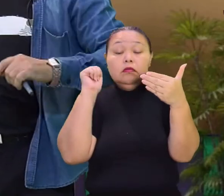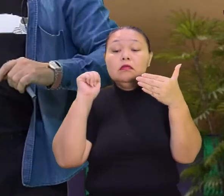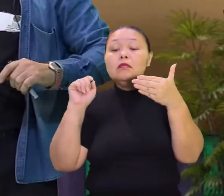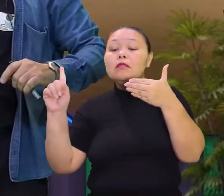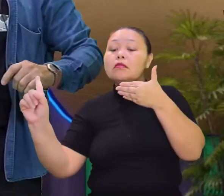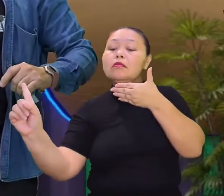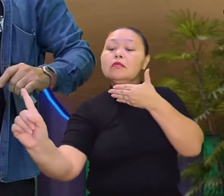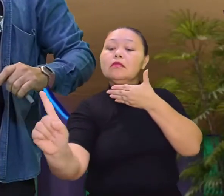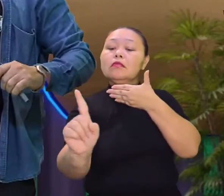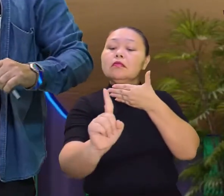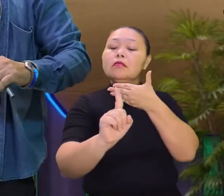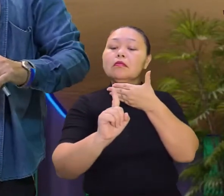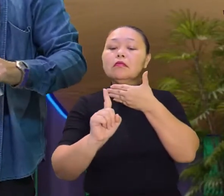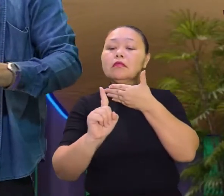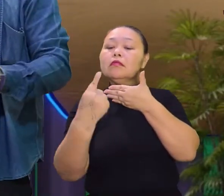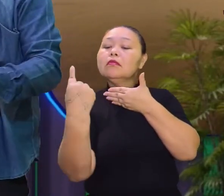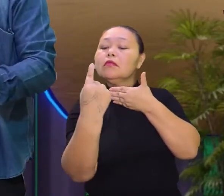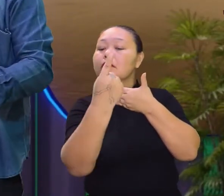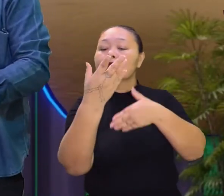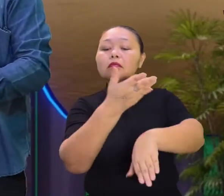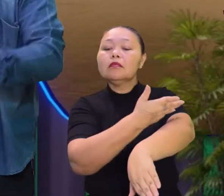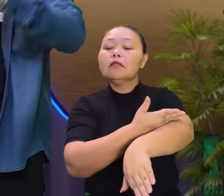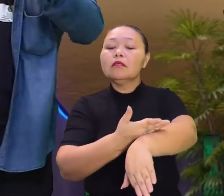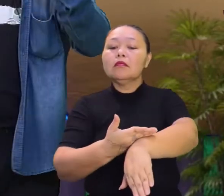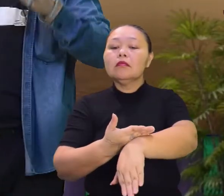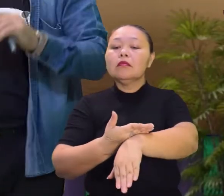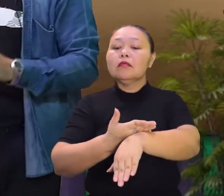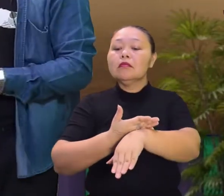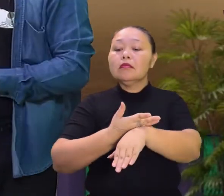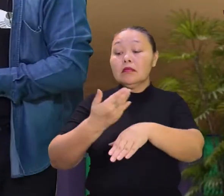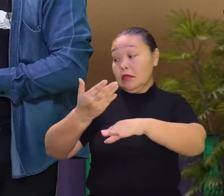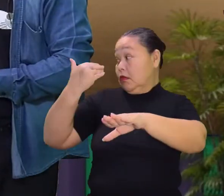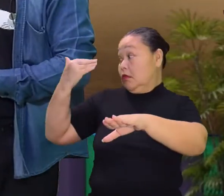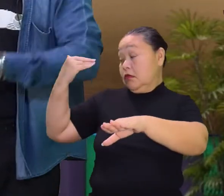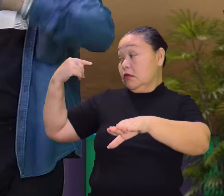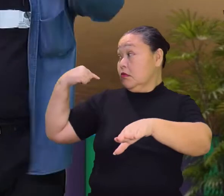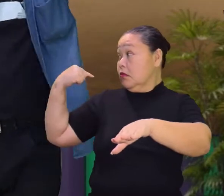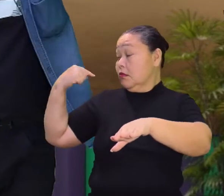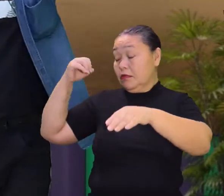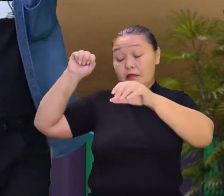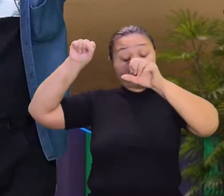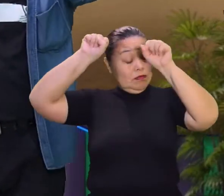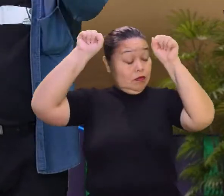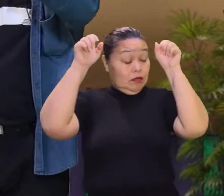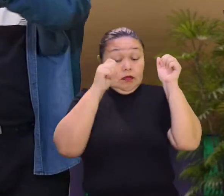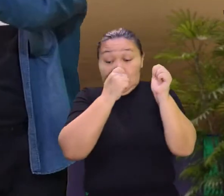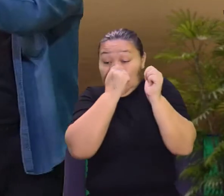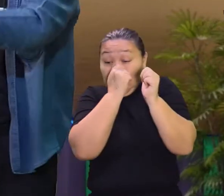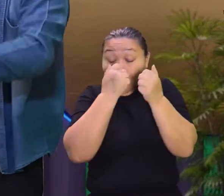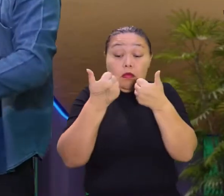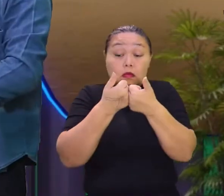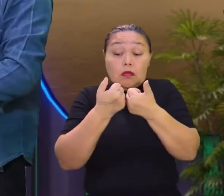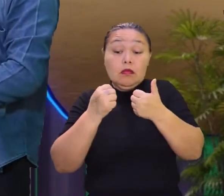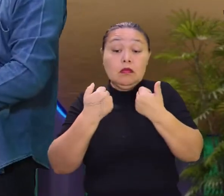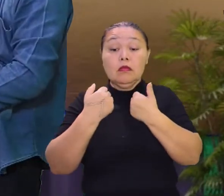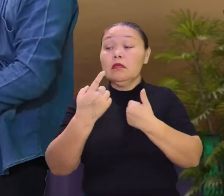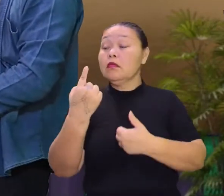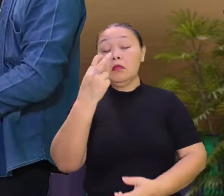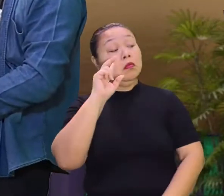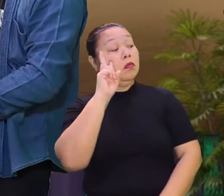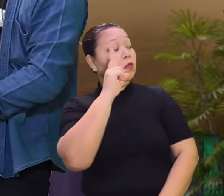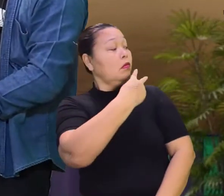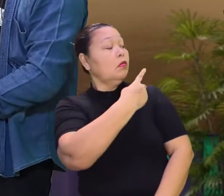quem entrava pela frente, só uma pessoa branca. Enquanto todas as pessoas estavam lá tudo apertado e vendo, só uma pessoa branca, nem olhava para